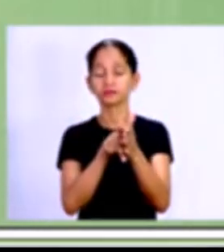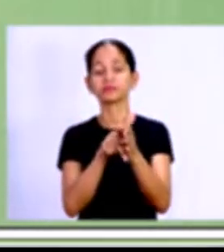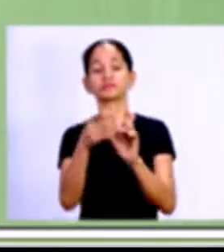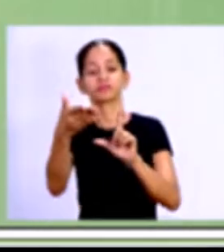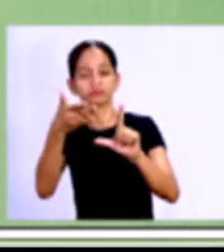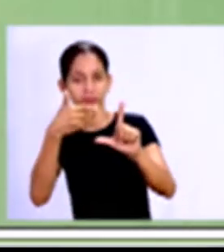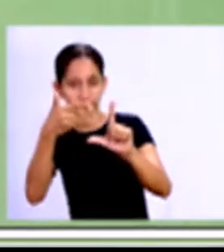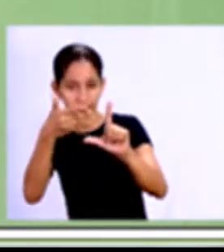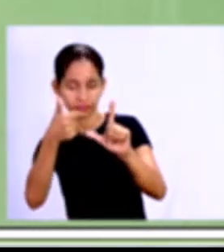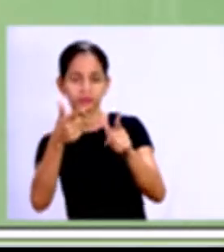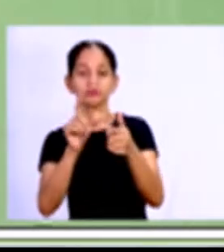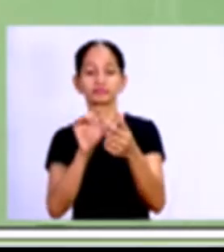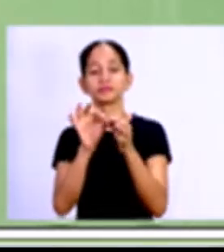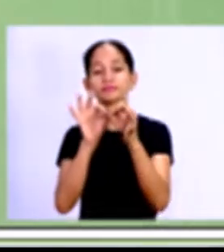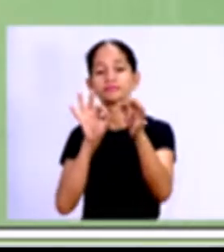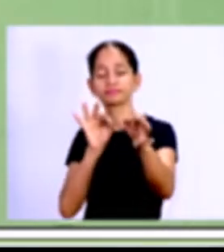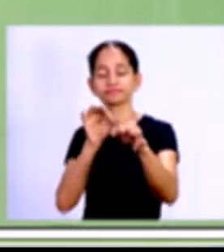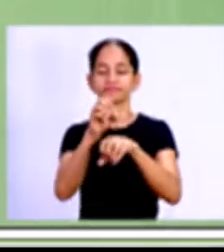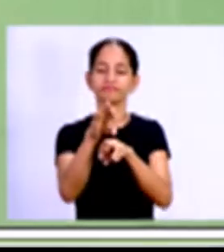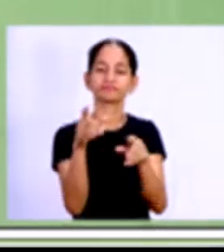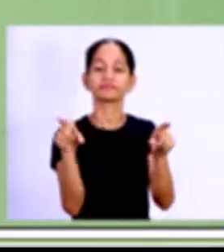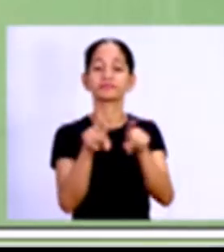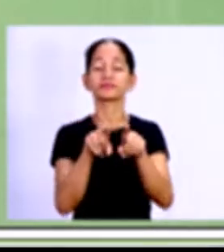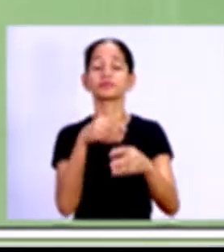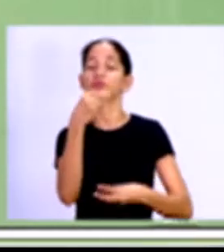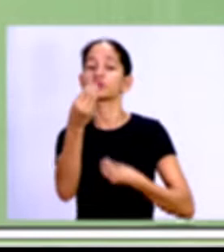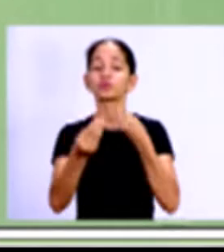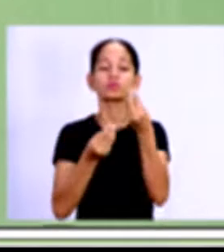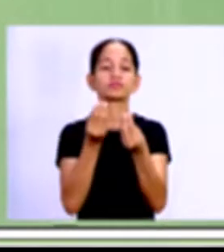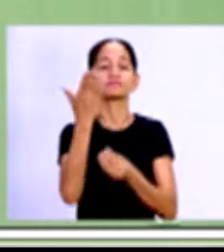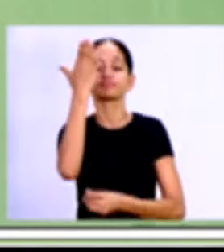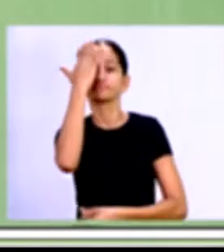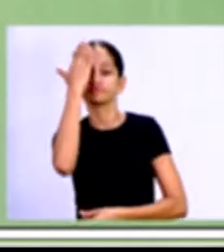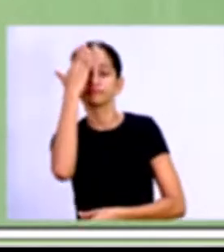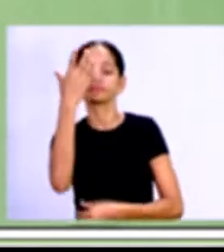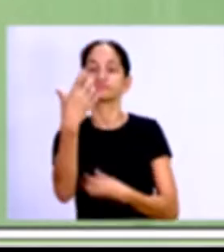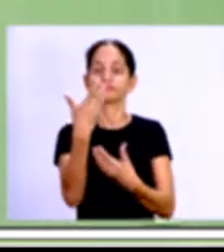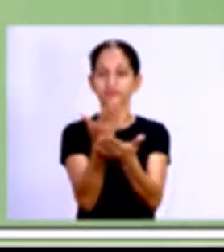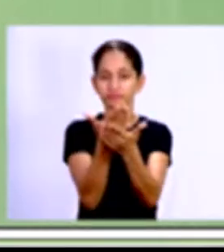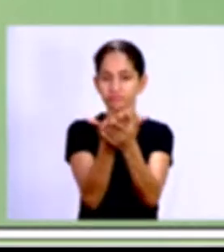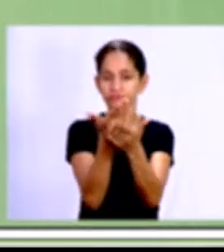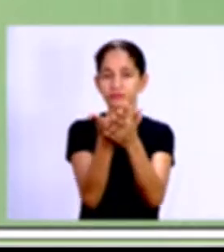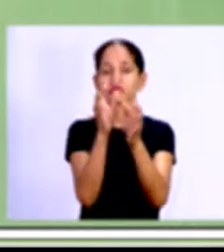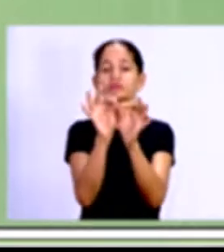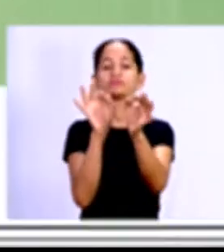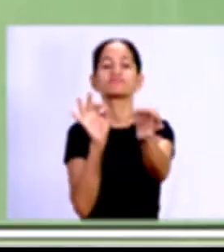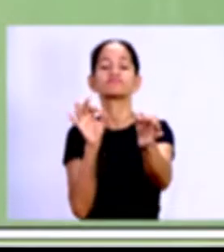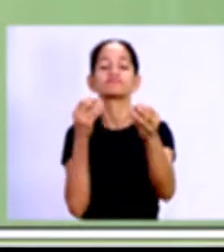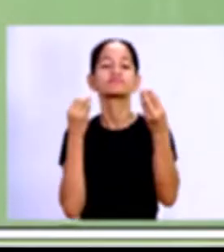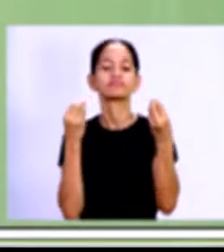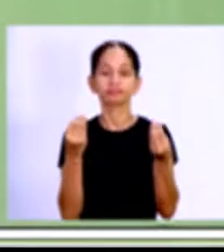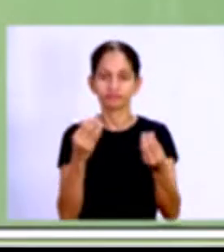metodologias em EAD e como estudar na educação à distância.